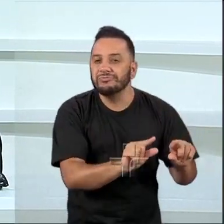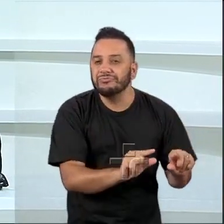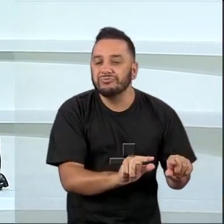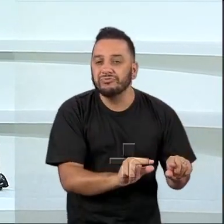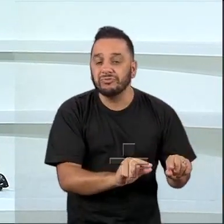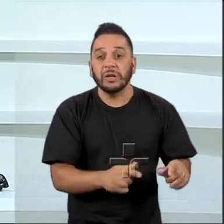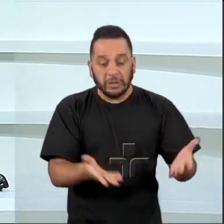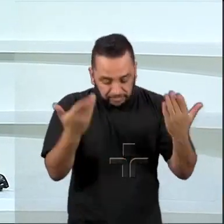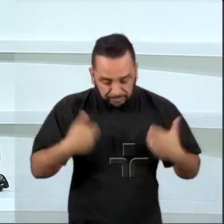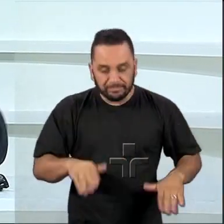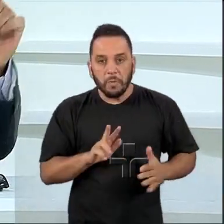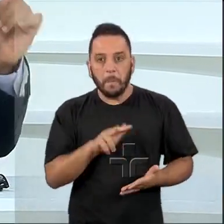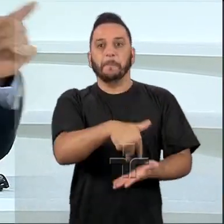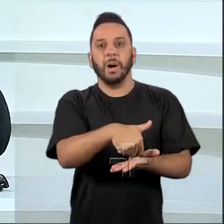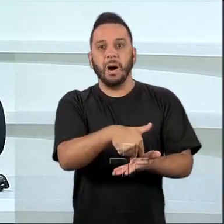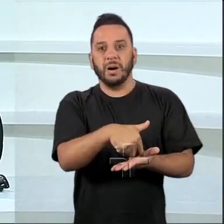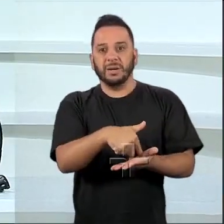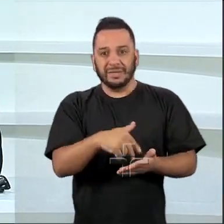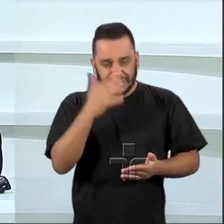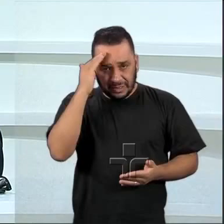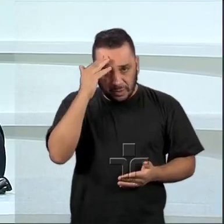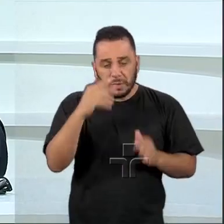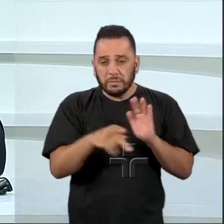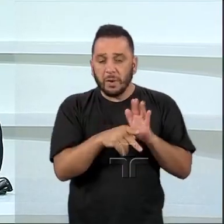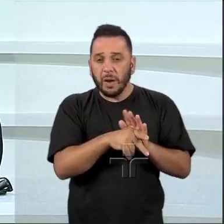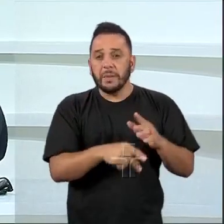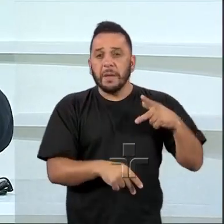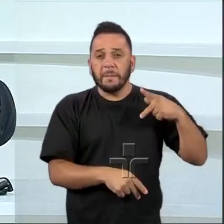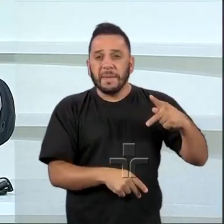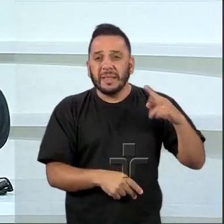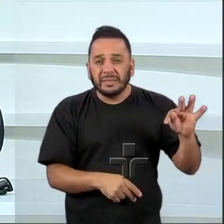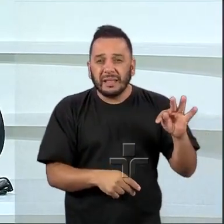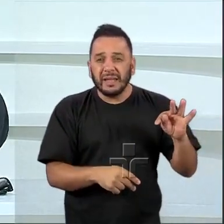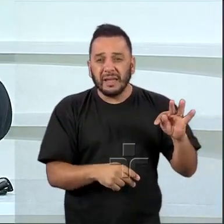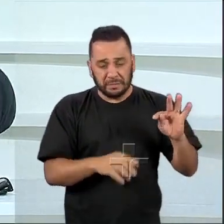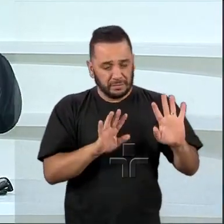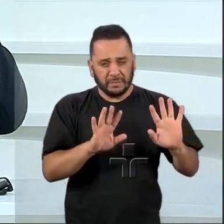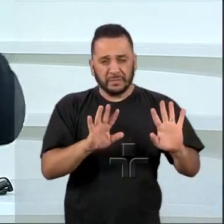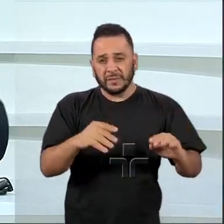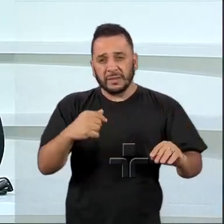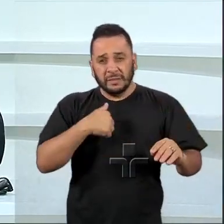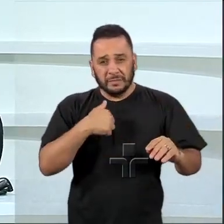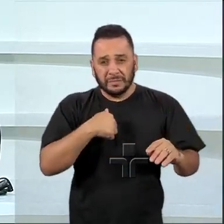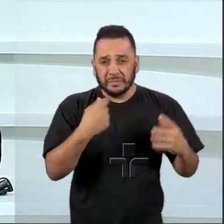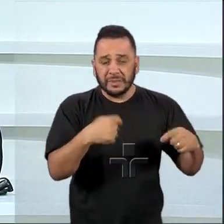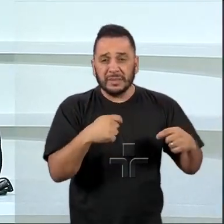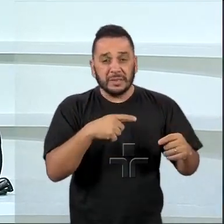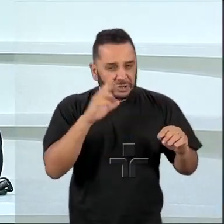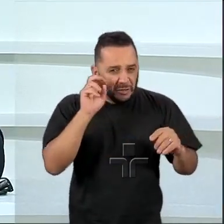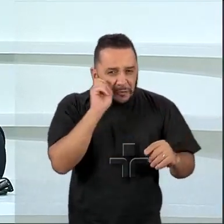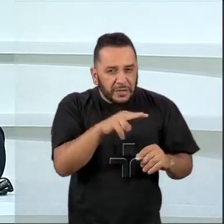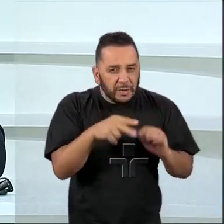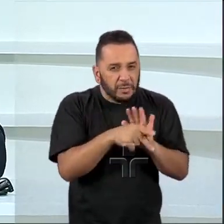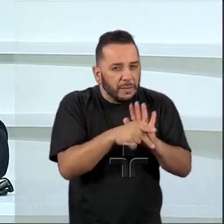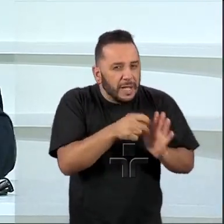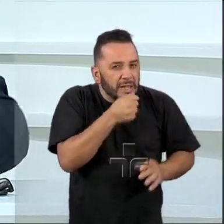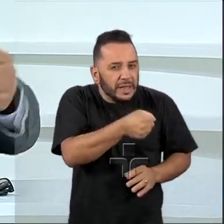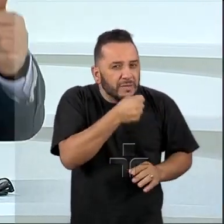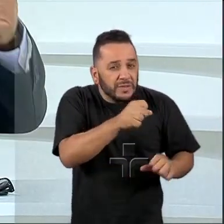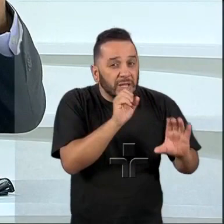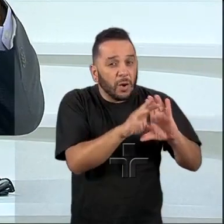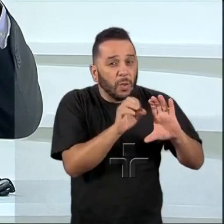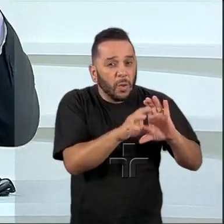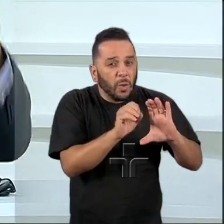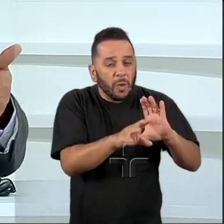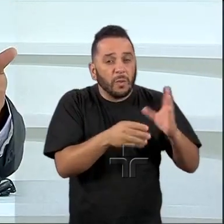alguns telespectadores não tenham visto do Haddad na Globo, ele deu 2 passos importantes atrás, que eram passos importantes do petismo.